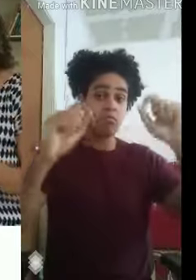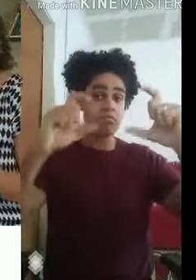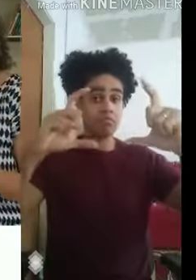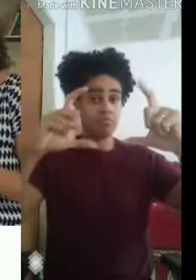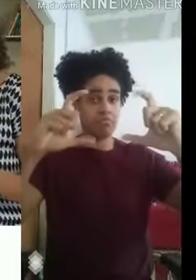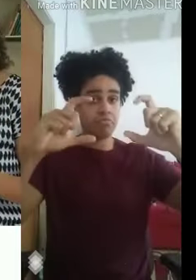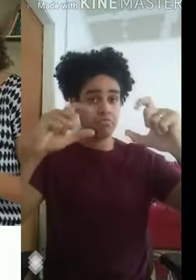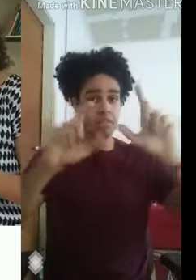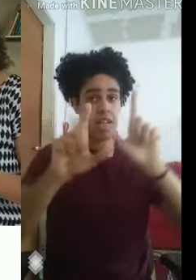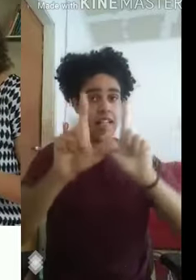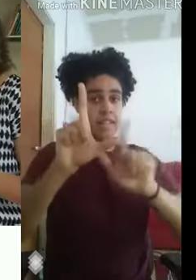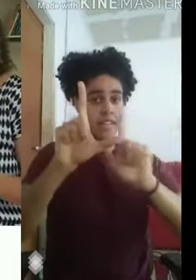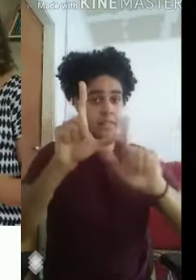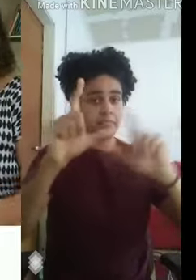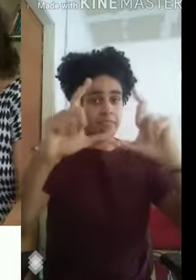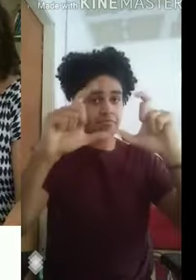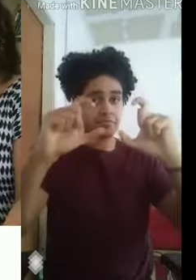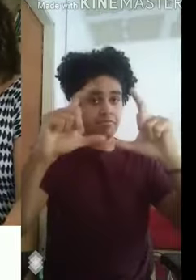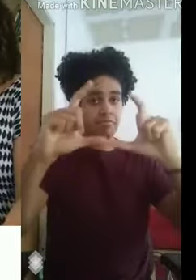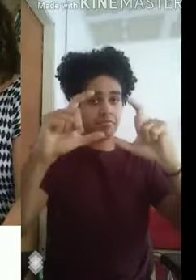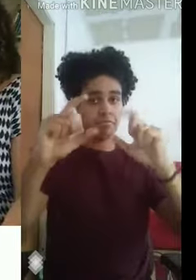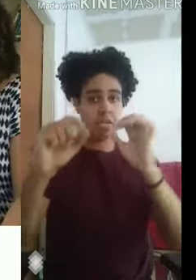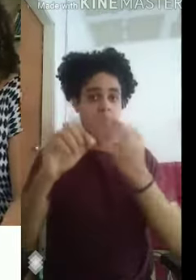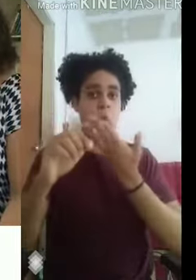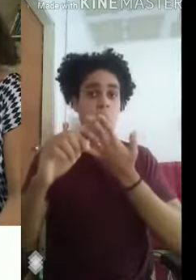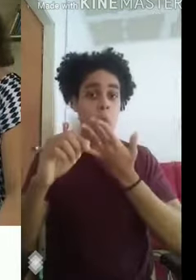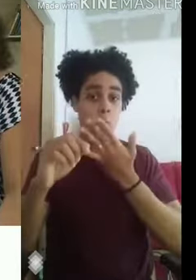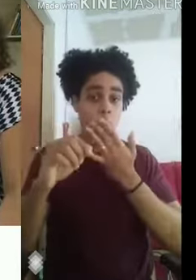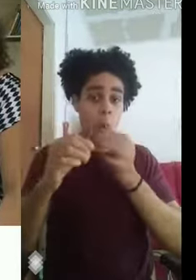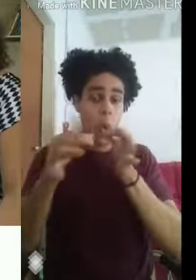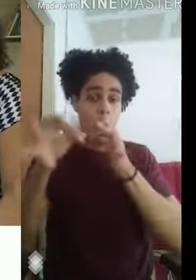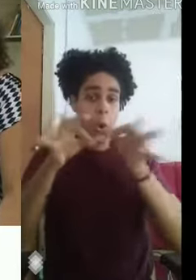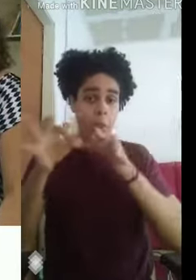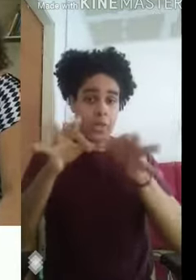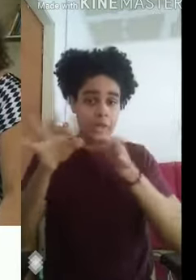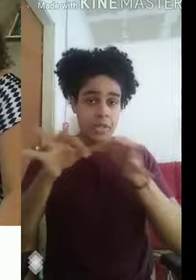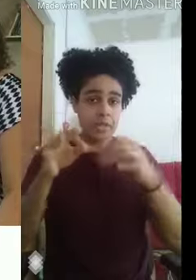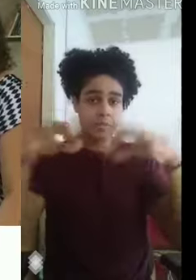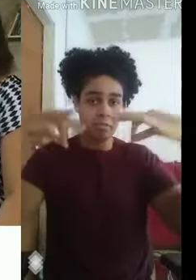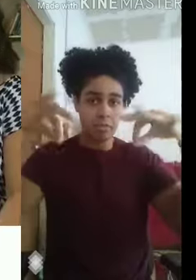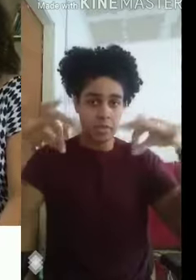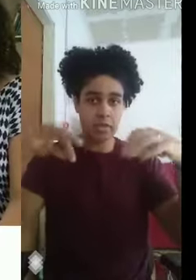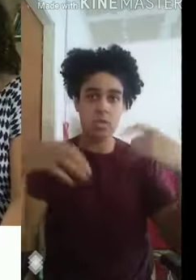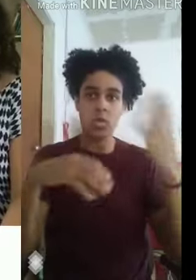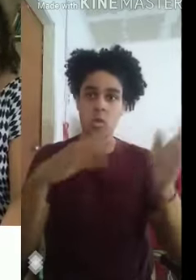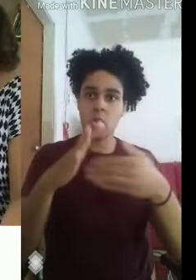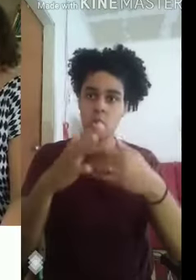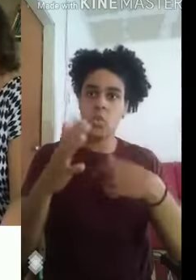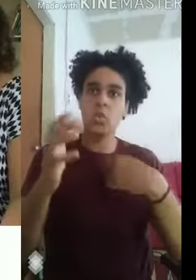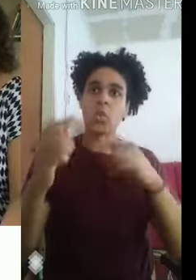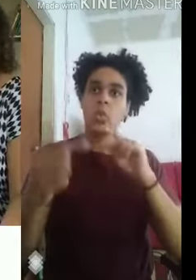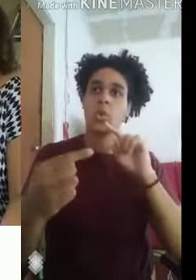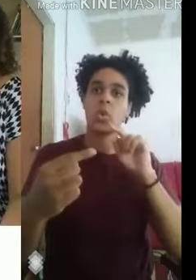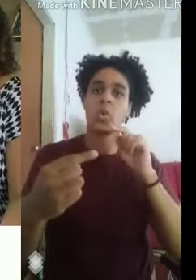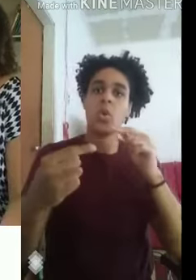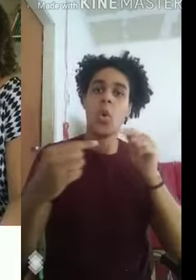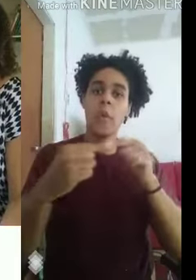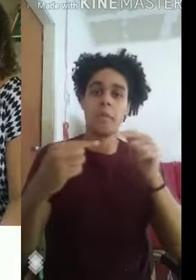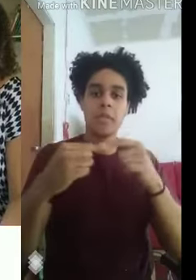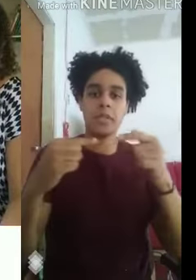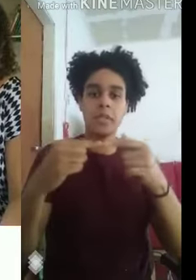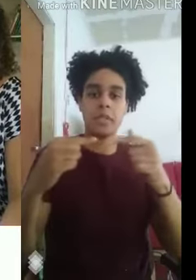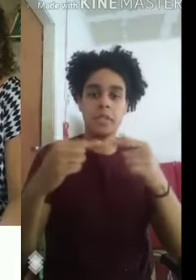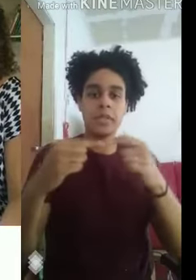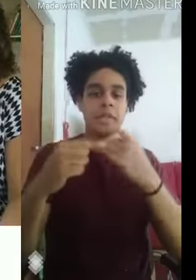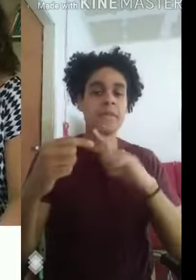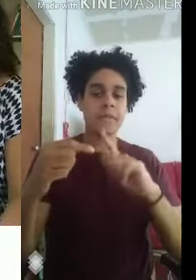a organização das palavras numa página. Tudo isso tem a ver com a linguagem artística. A linguagem técnica não se preocupa